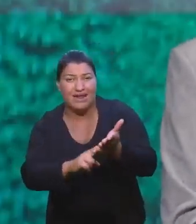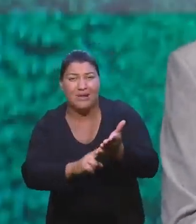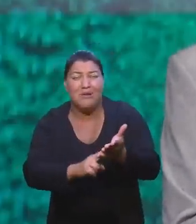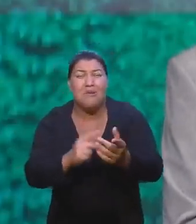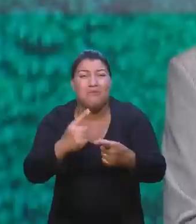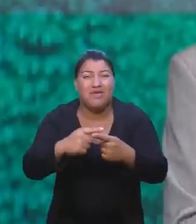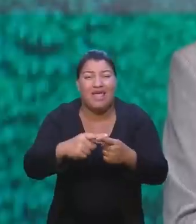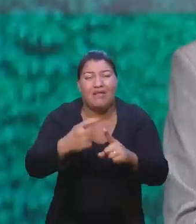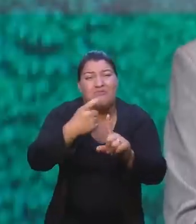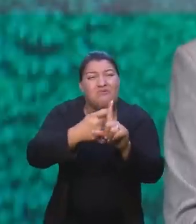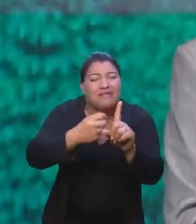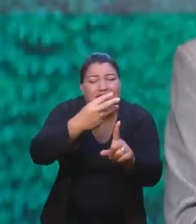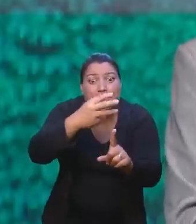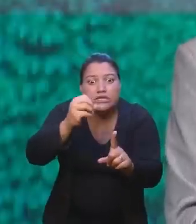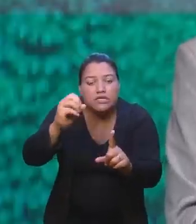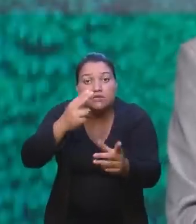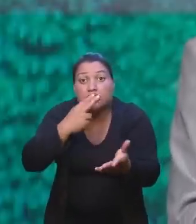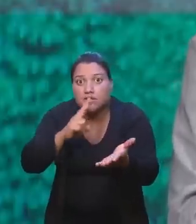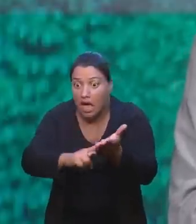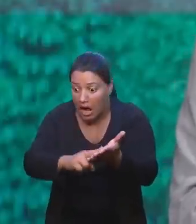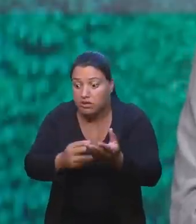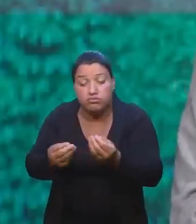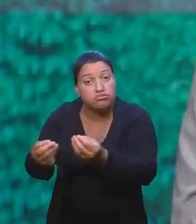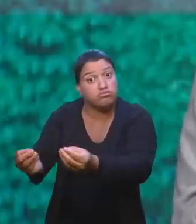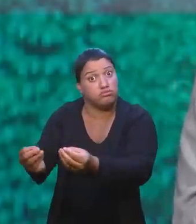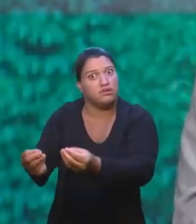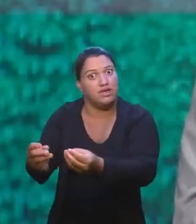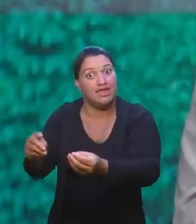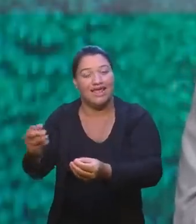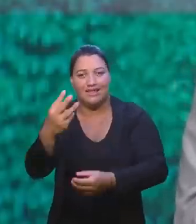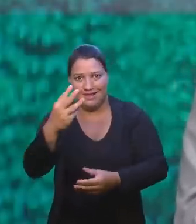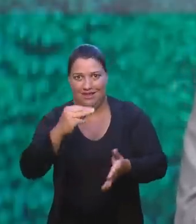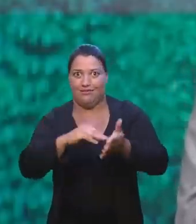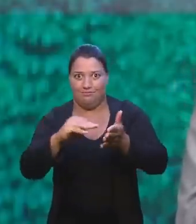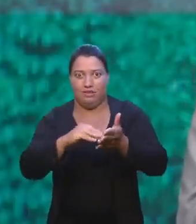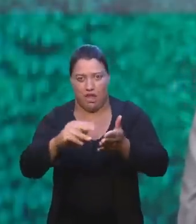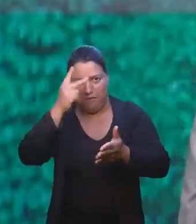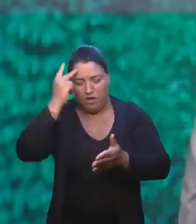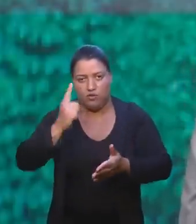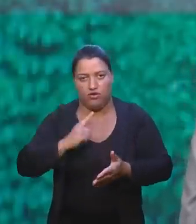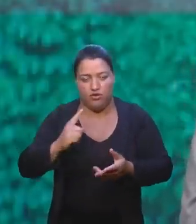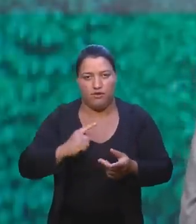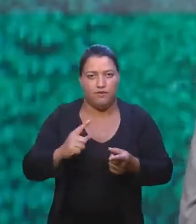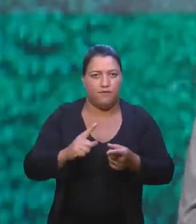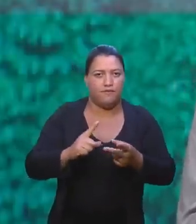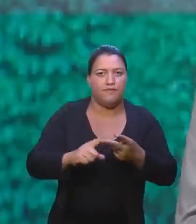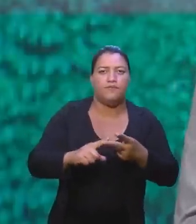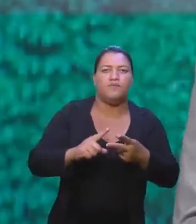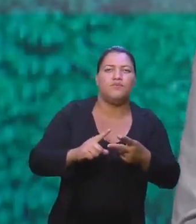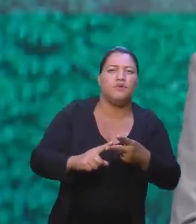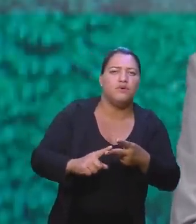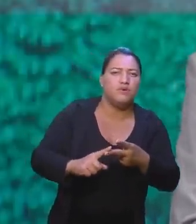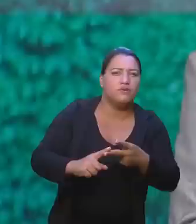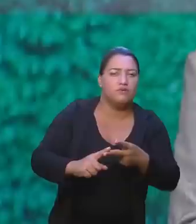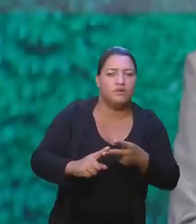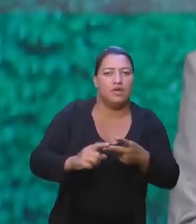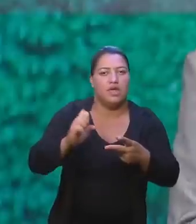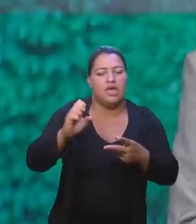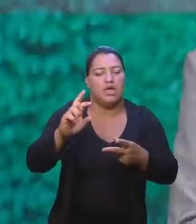por mês, aproximadamente. E ele teve 3 secretários, Dambel, o médium exclusivo de